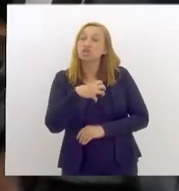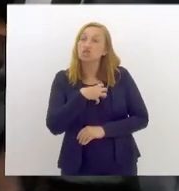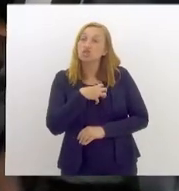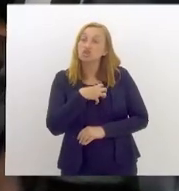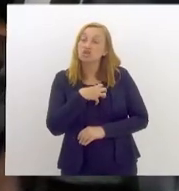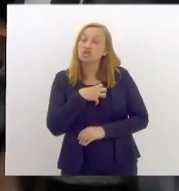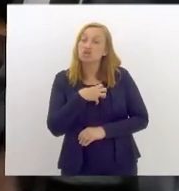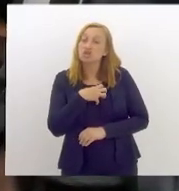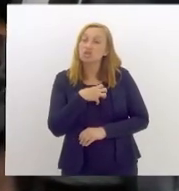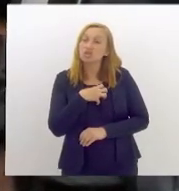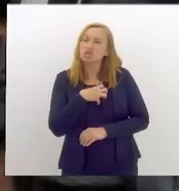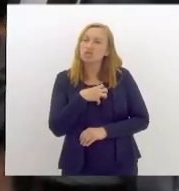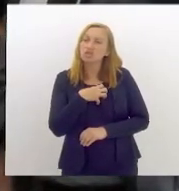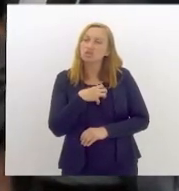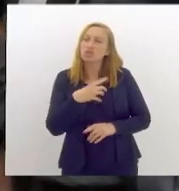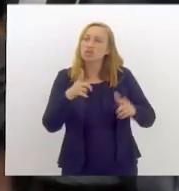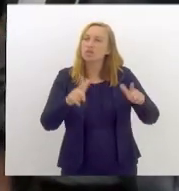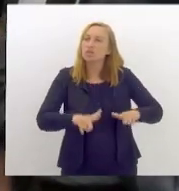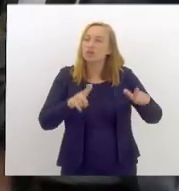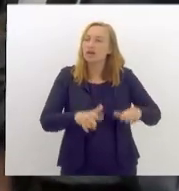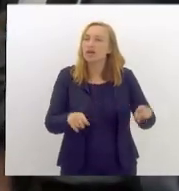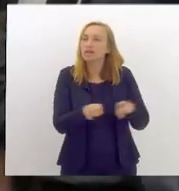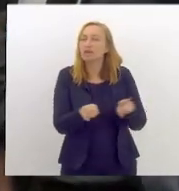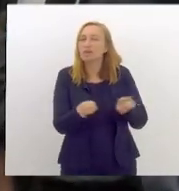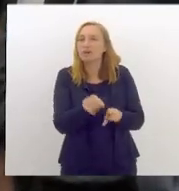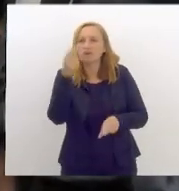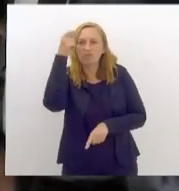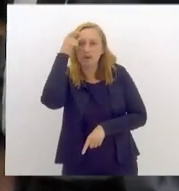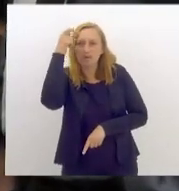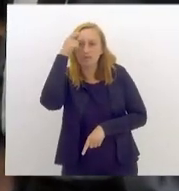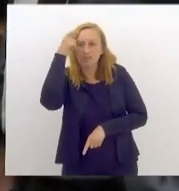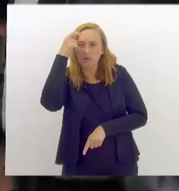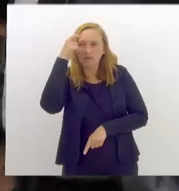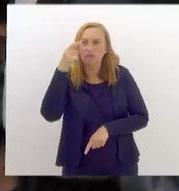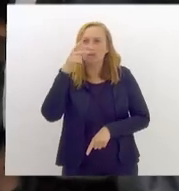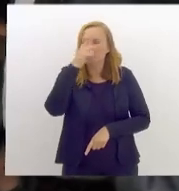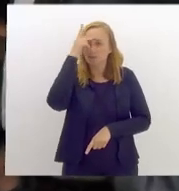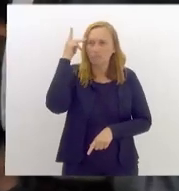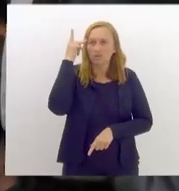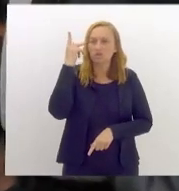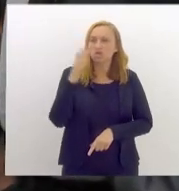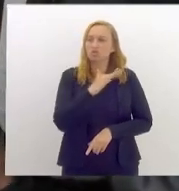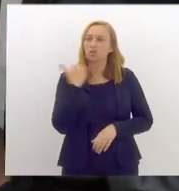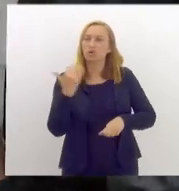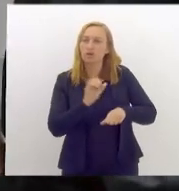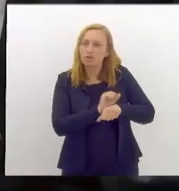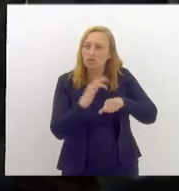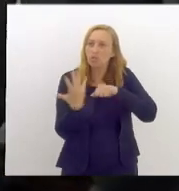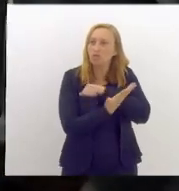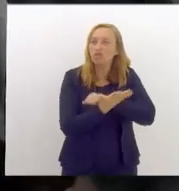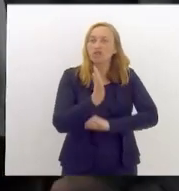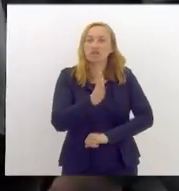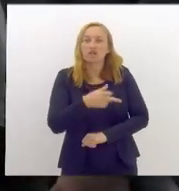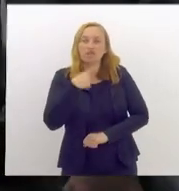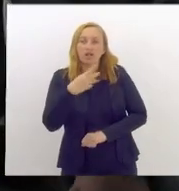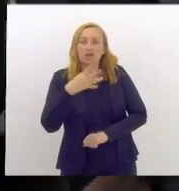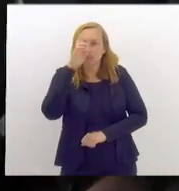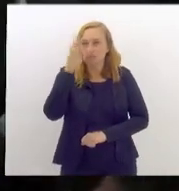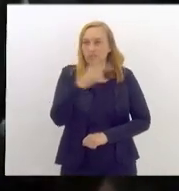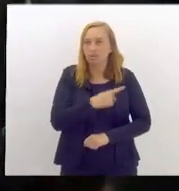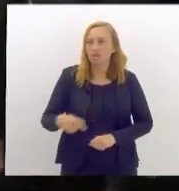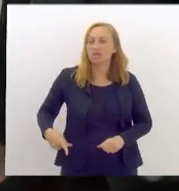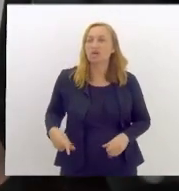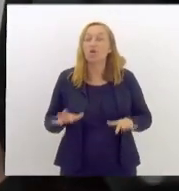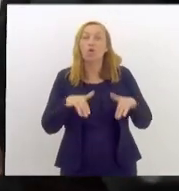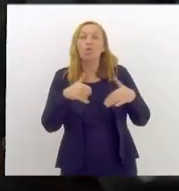de trazer esse espaço também um memorial para vítimas da covid já disse aqui senhor presidente